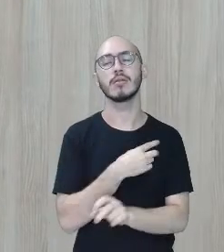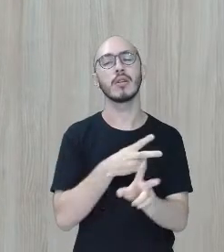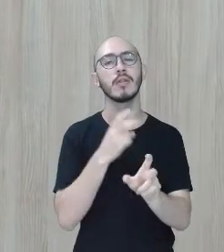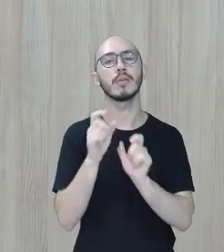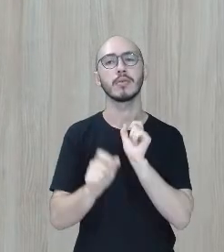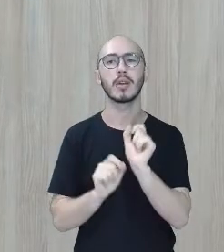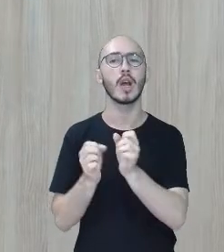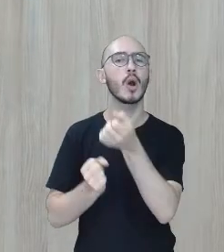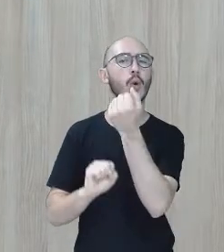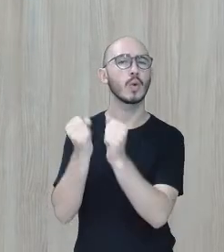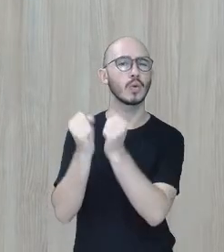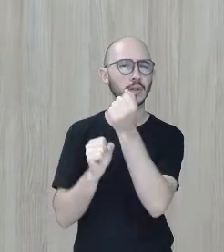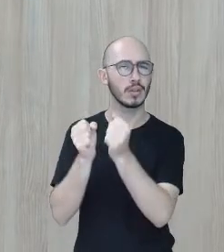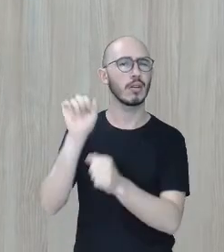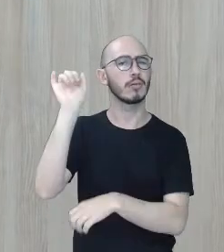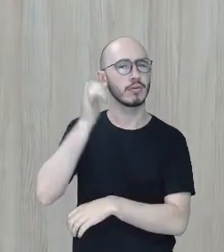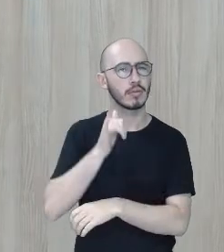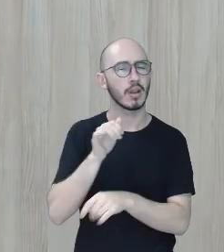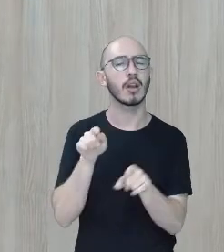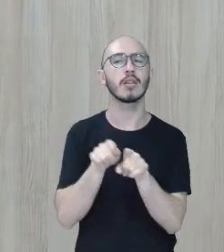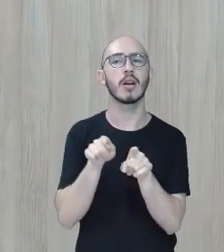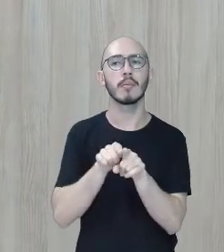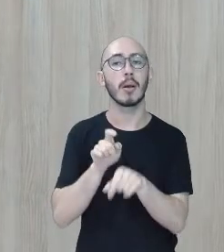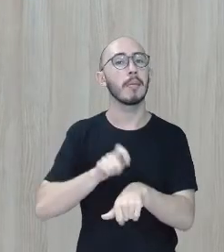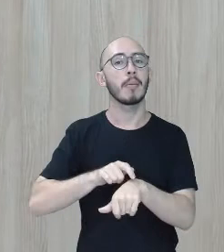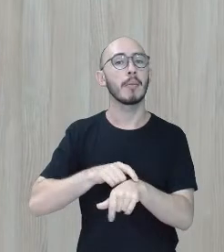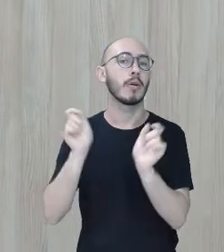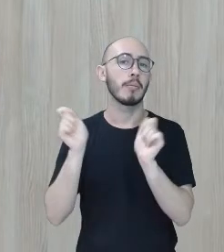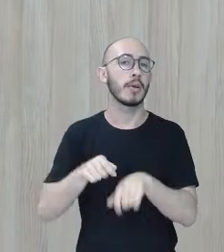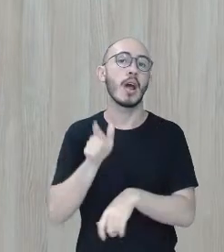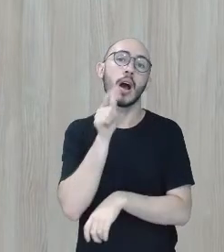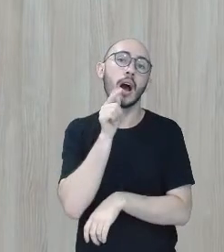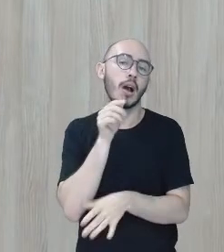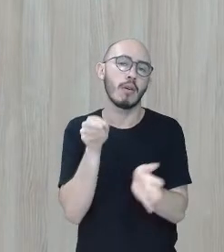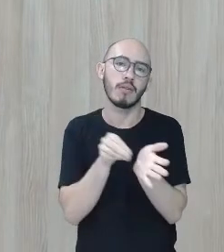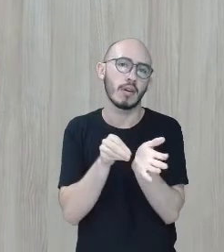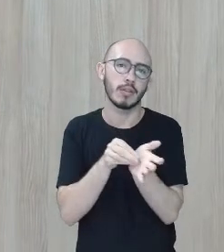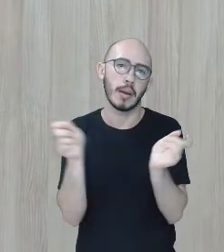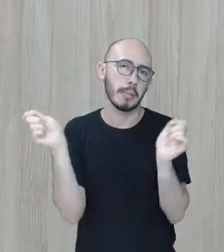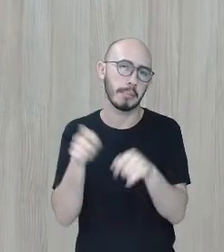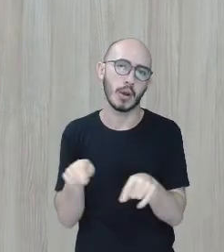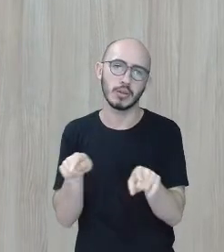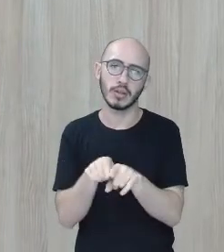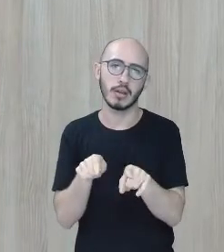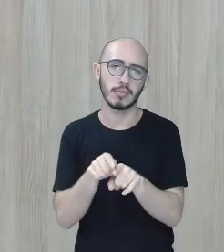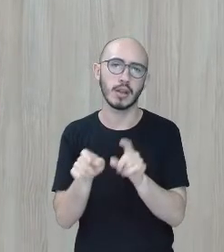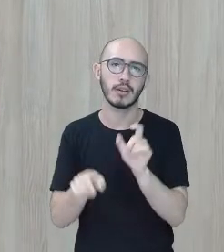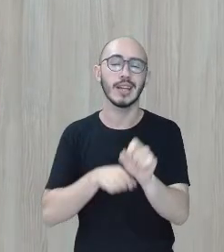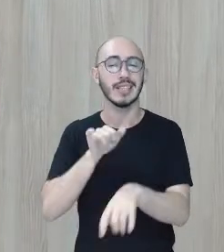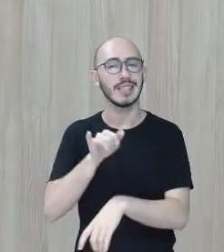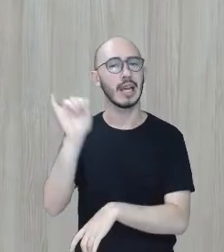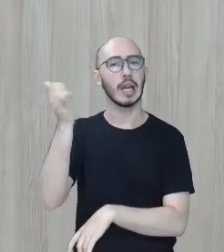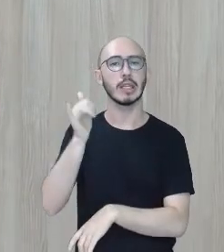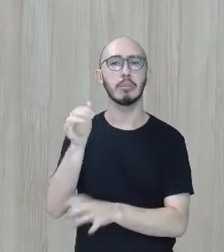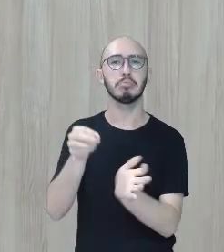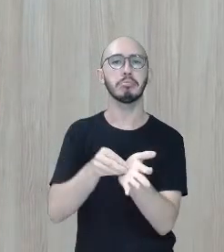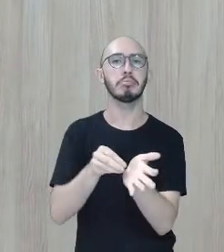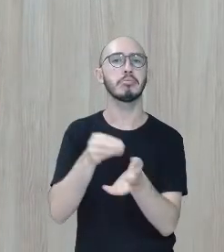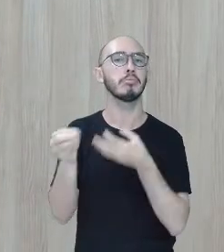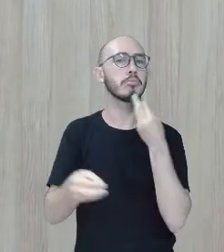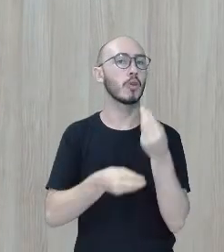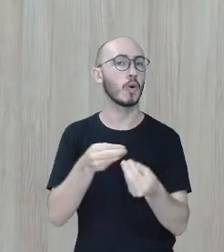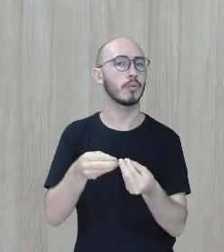nas usinas hidrelétricas, em alguns momentos pode faltar água para produzir energia, e sem a energia, muitas